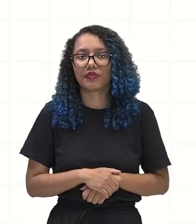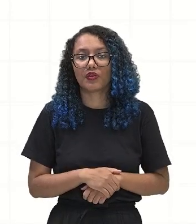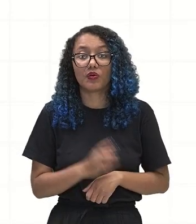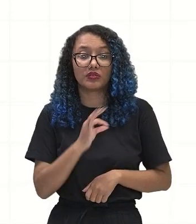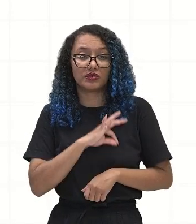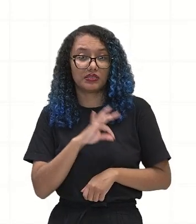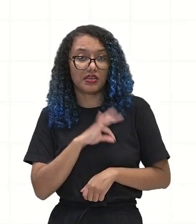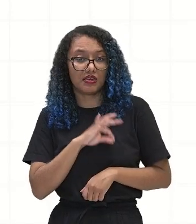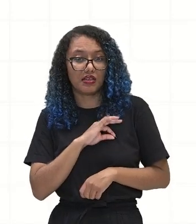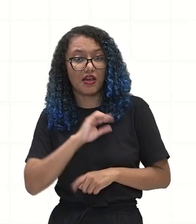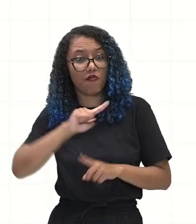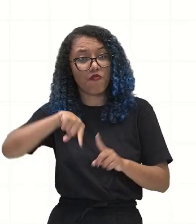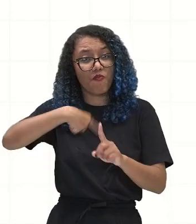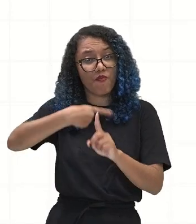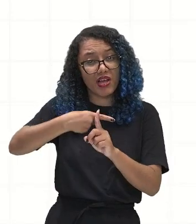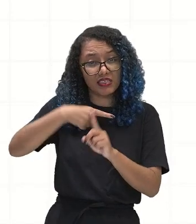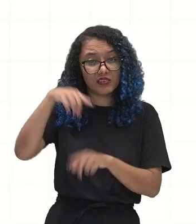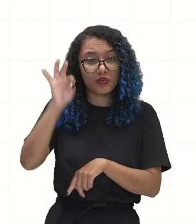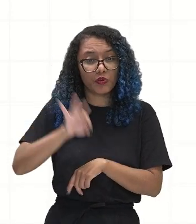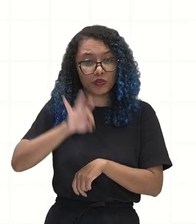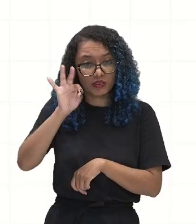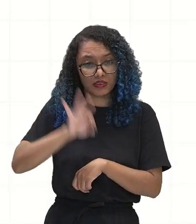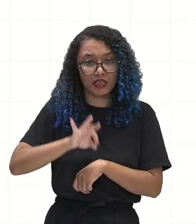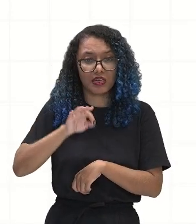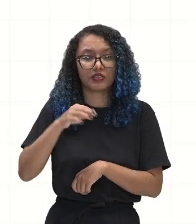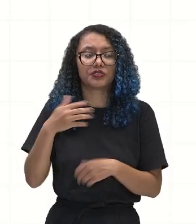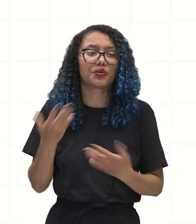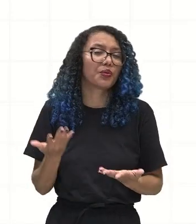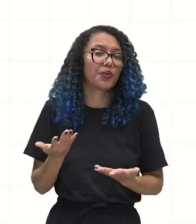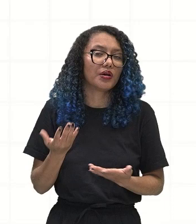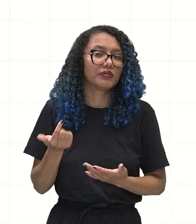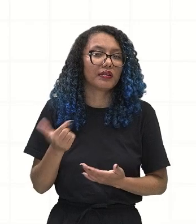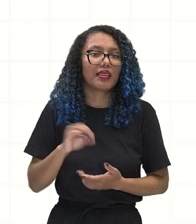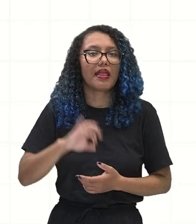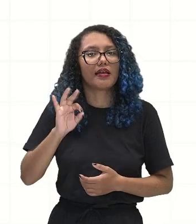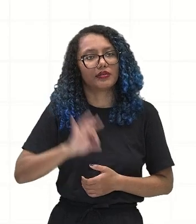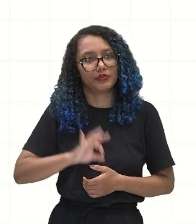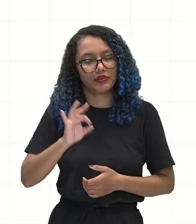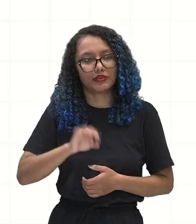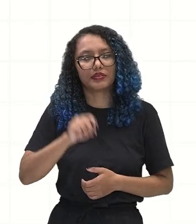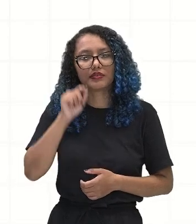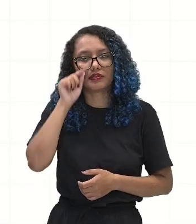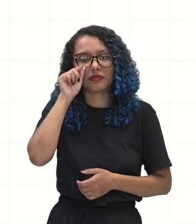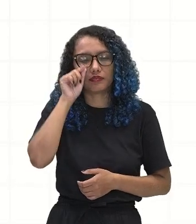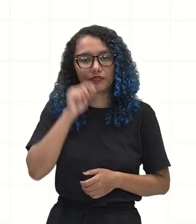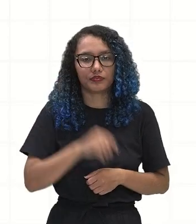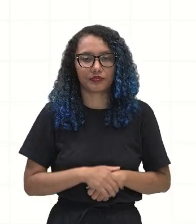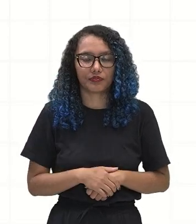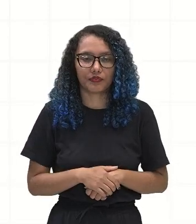a taxa do salário? Então, 10%, né? De